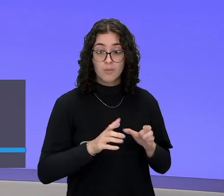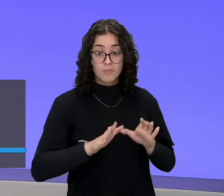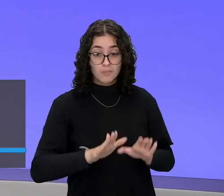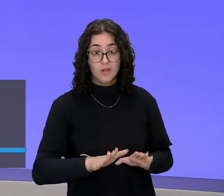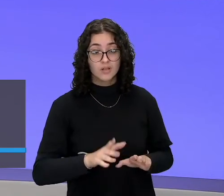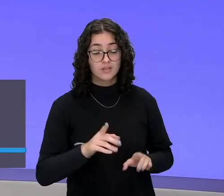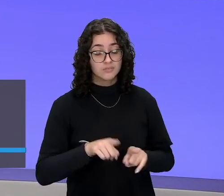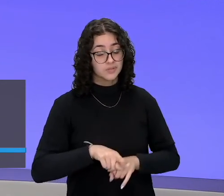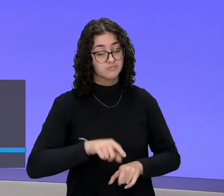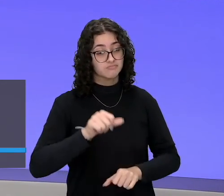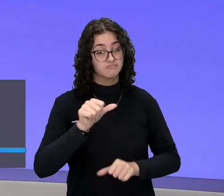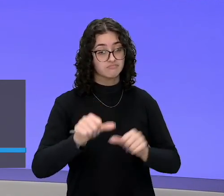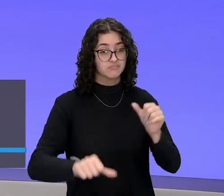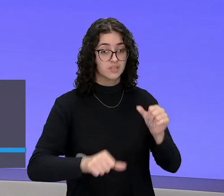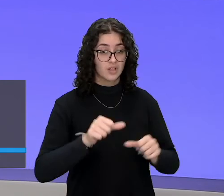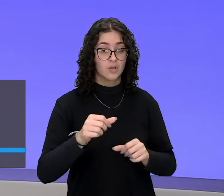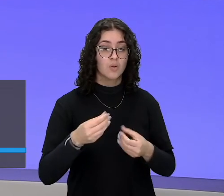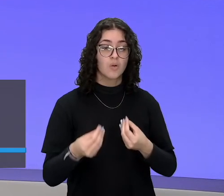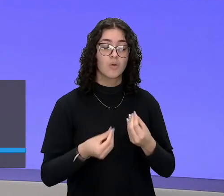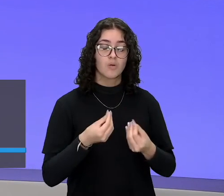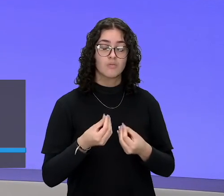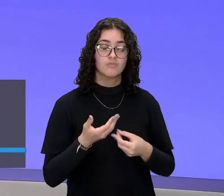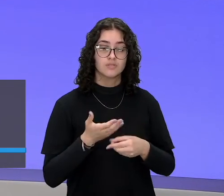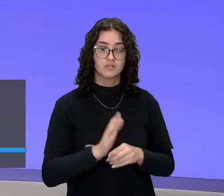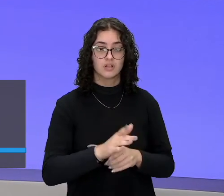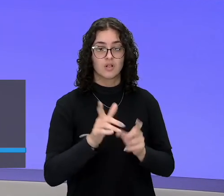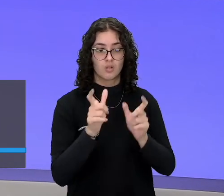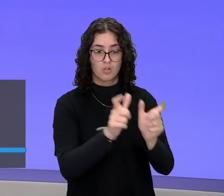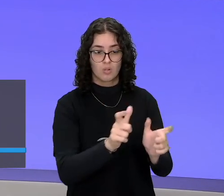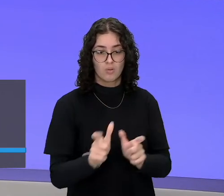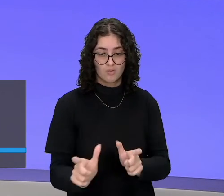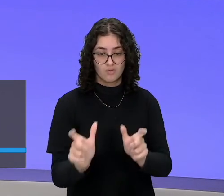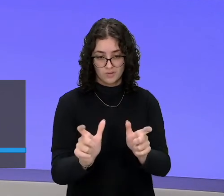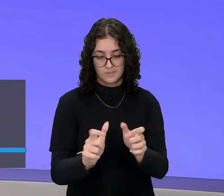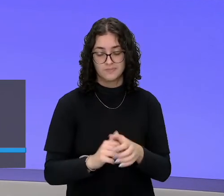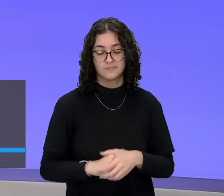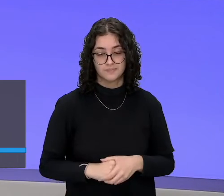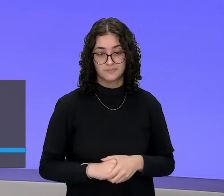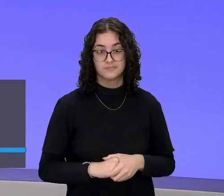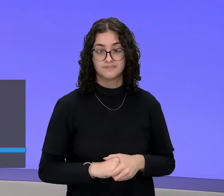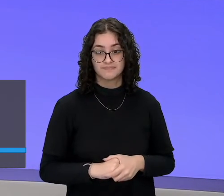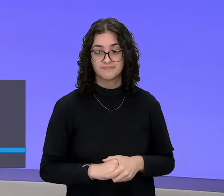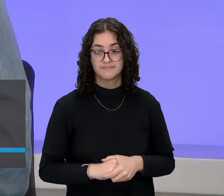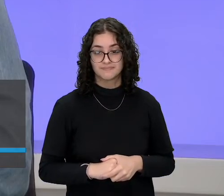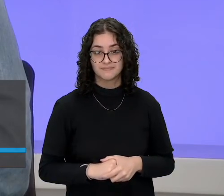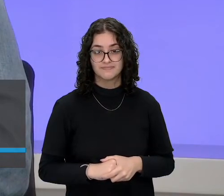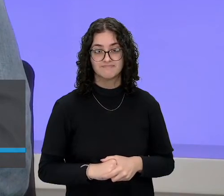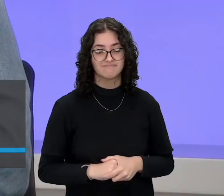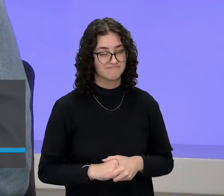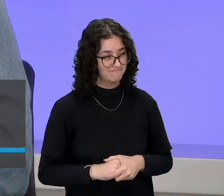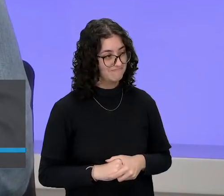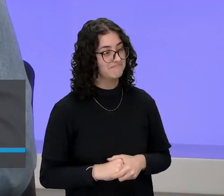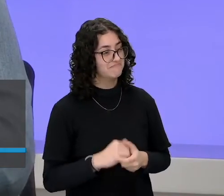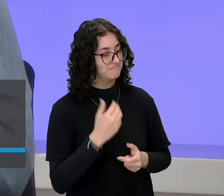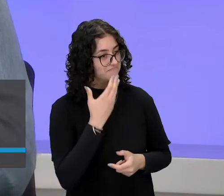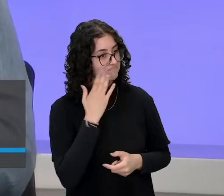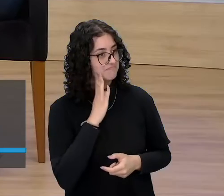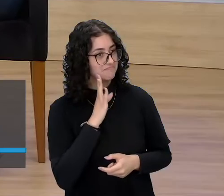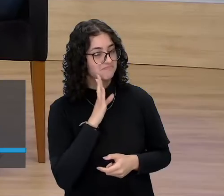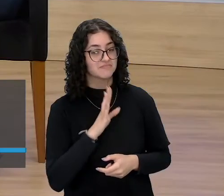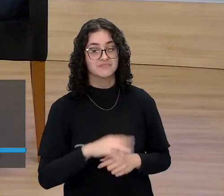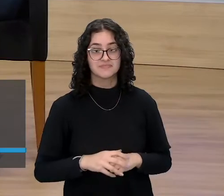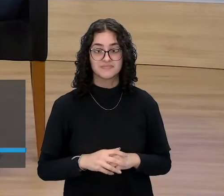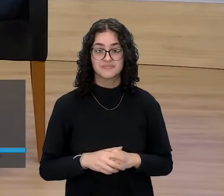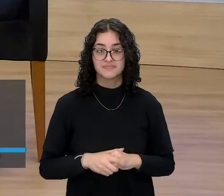se transforma para poder auxiliar em outros ambientes, em outros espaços, né? Nossa, bacana, né? Eu já